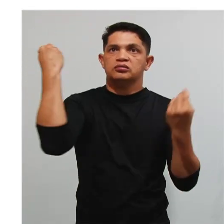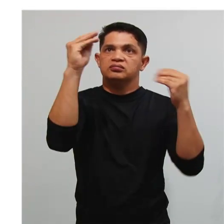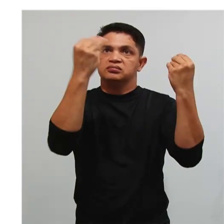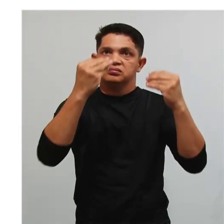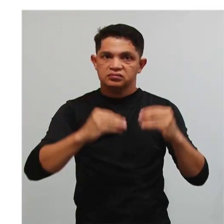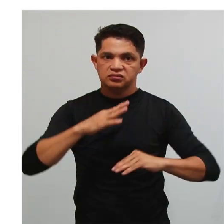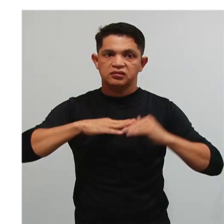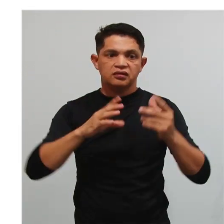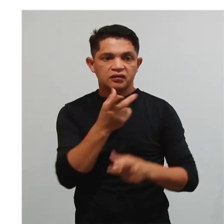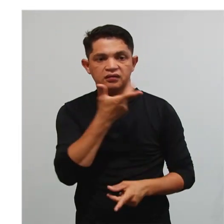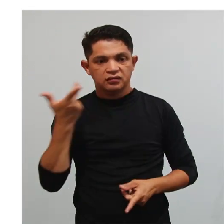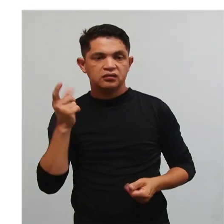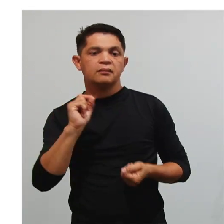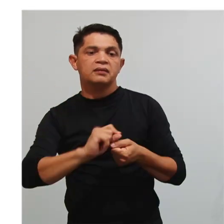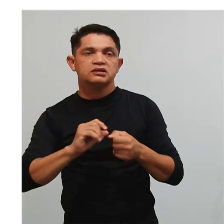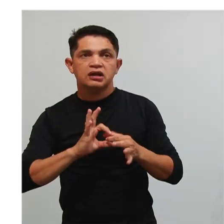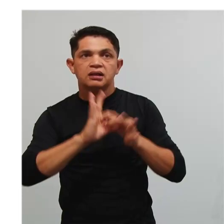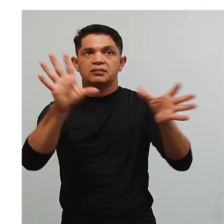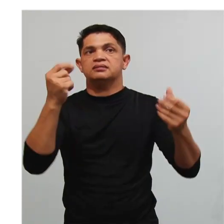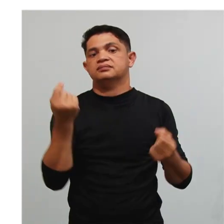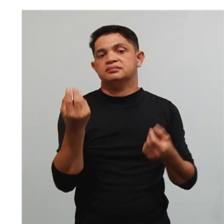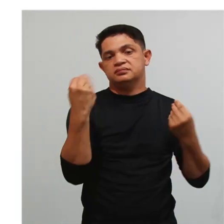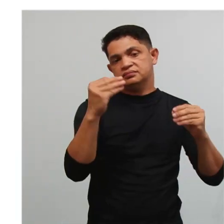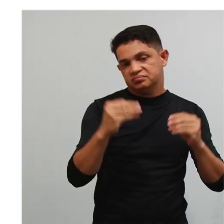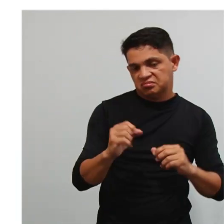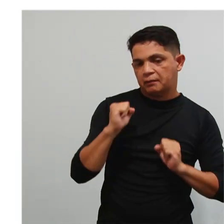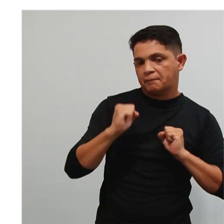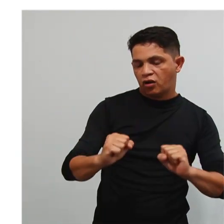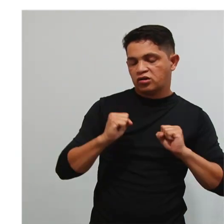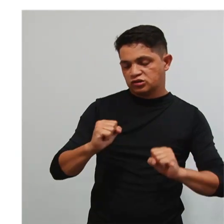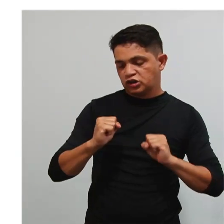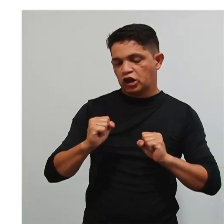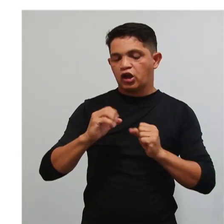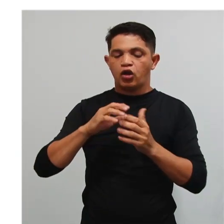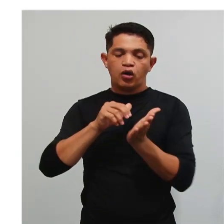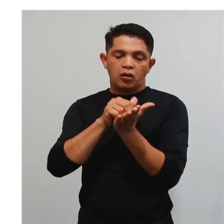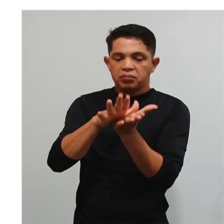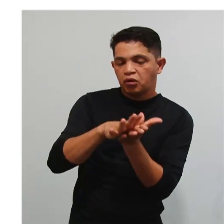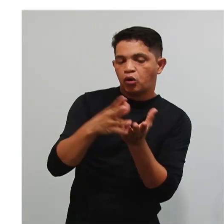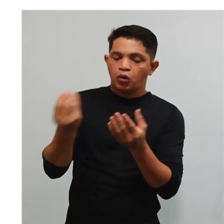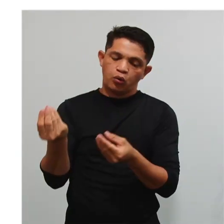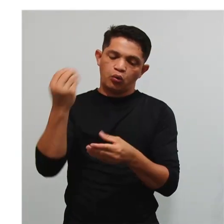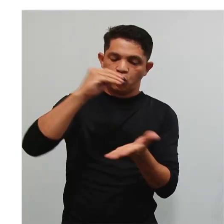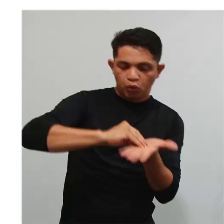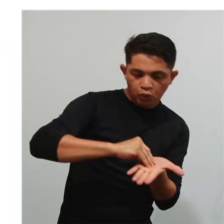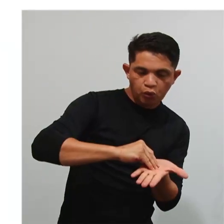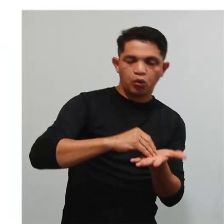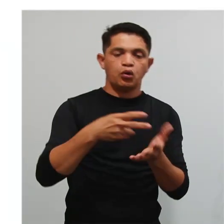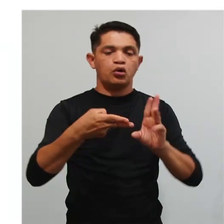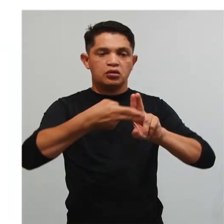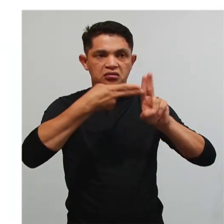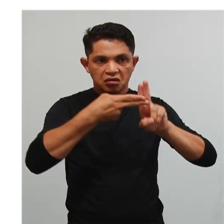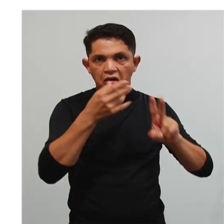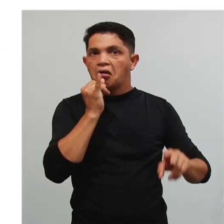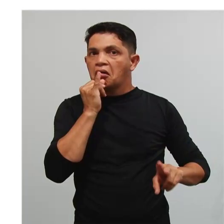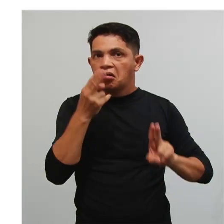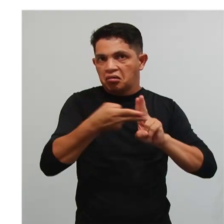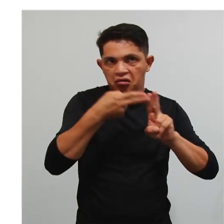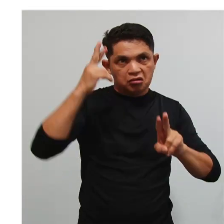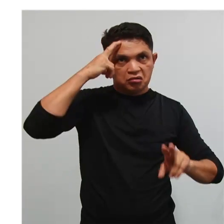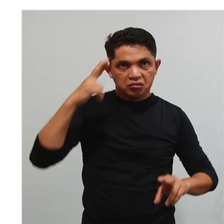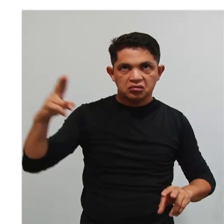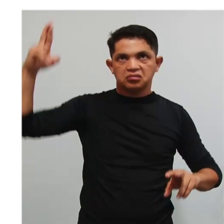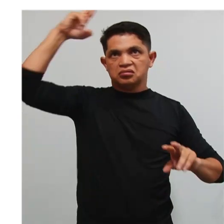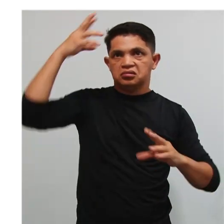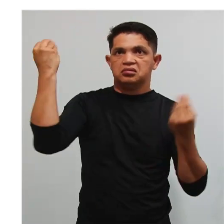dirigente dos campos, né, dos campi. No caso, aqui no Porto Velho, Zona Norte, quem vai assinar a portaria é o diretor-geral.